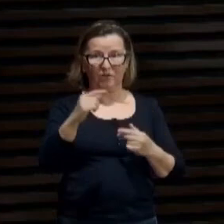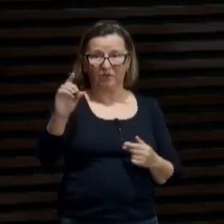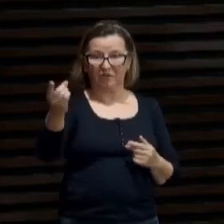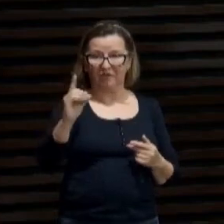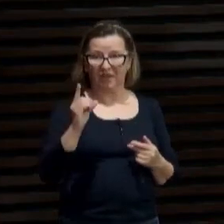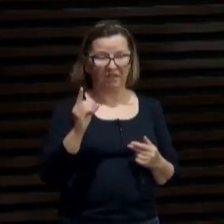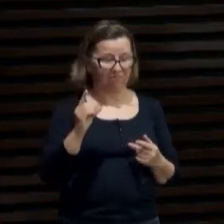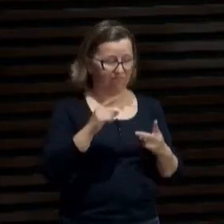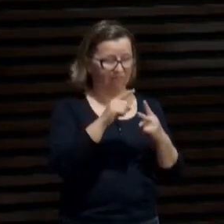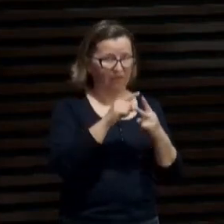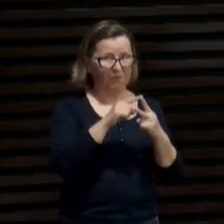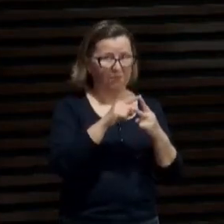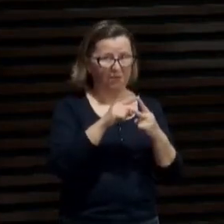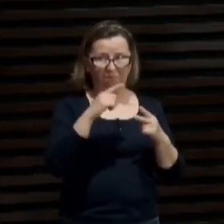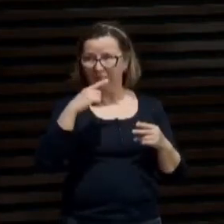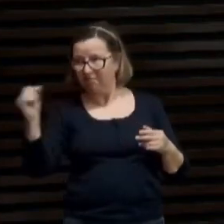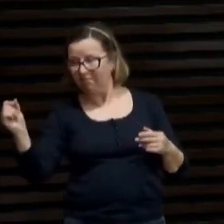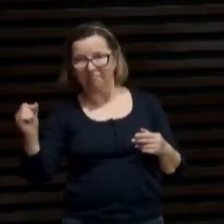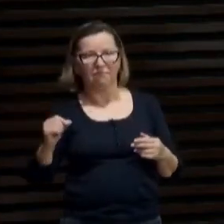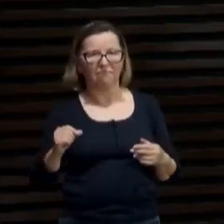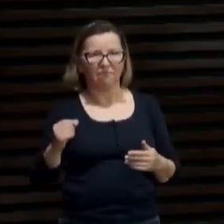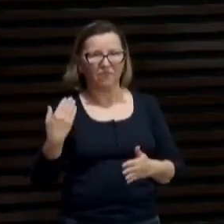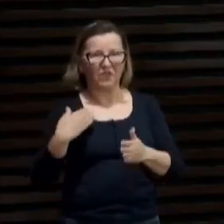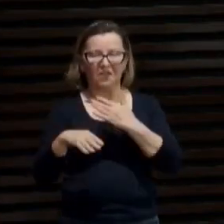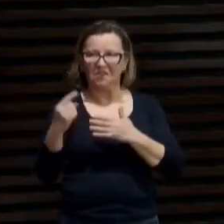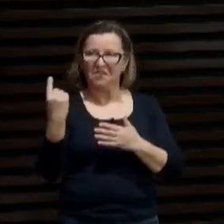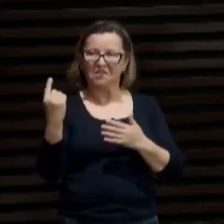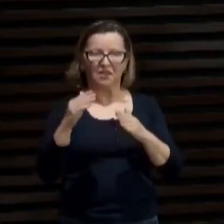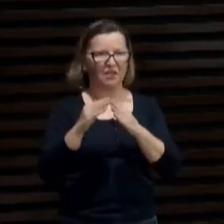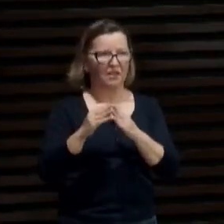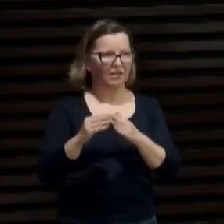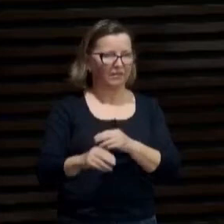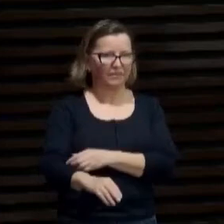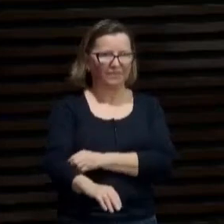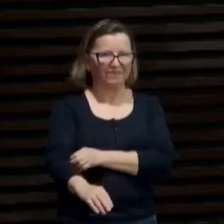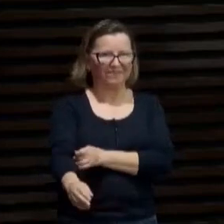E foi embora ficar sozinho em casa. E perdeu a picanha.